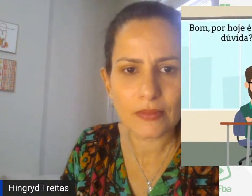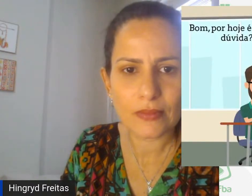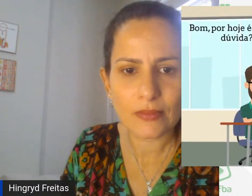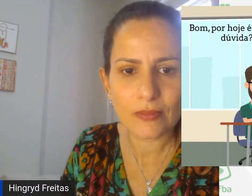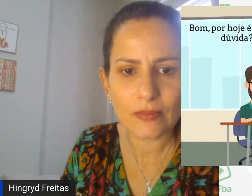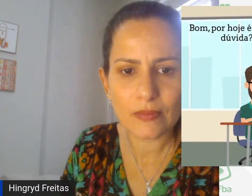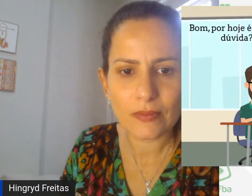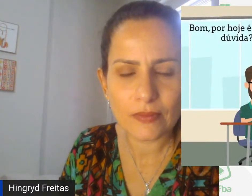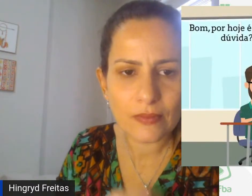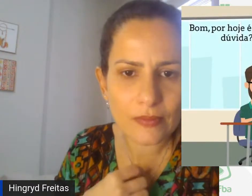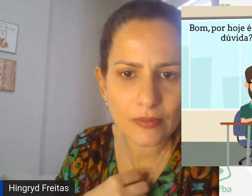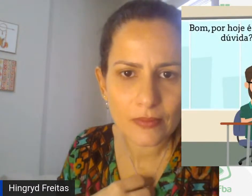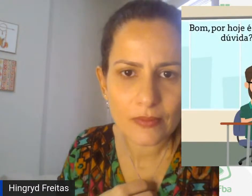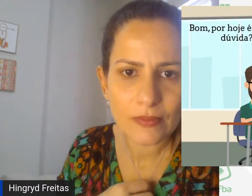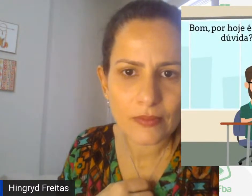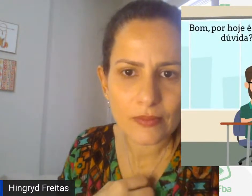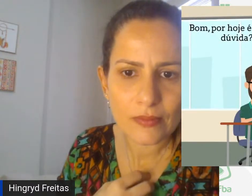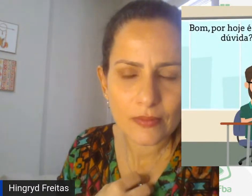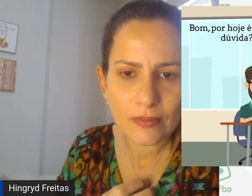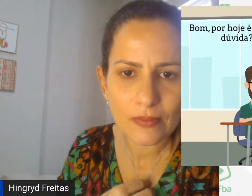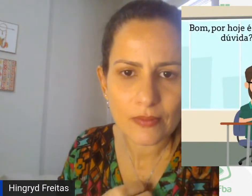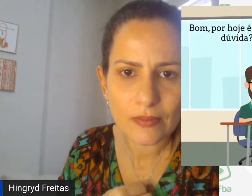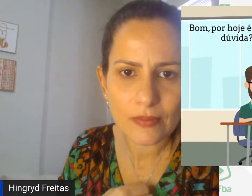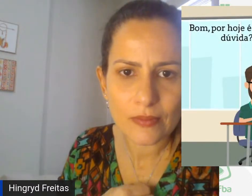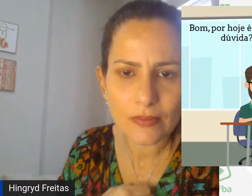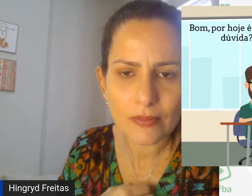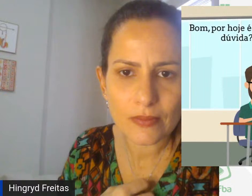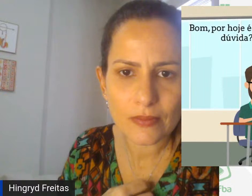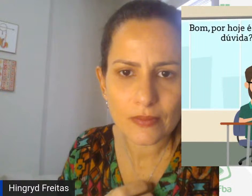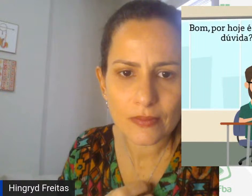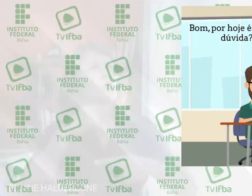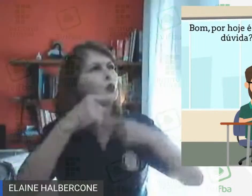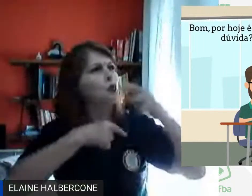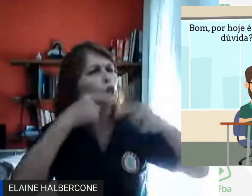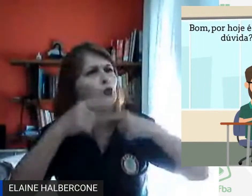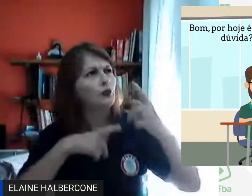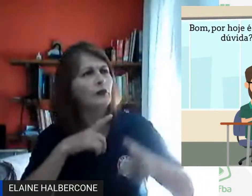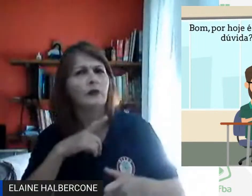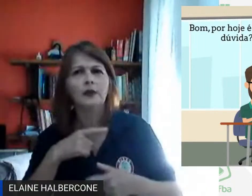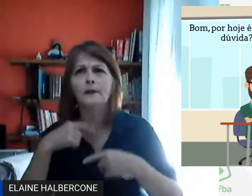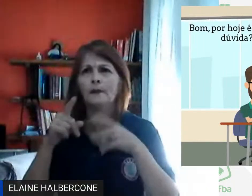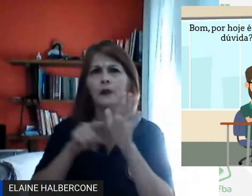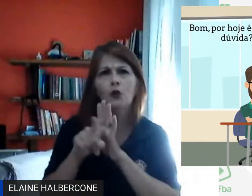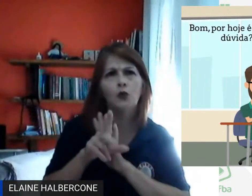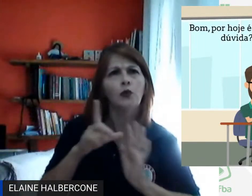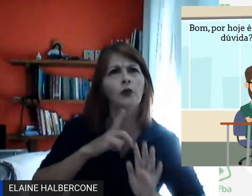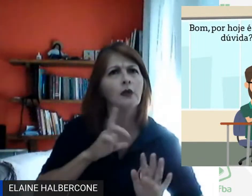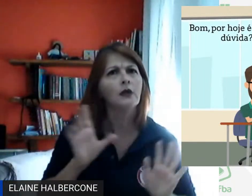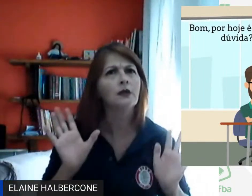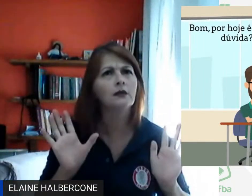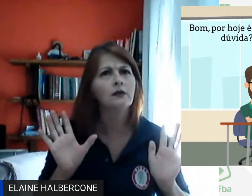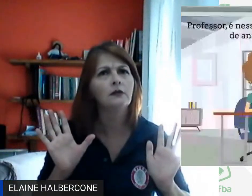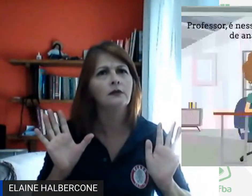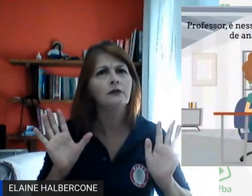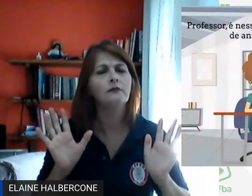Bom, por hoje é só, pessoal. Alguma dúvida, algo mais?